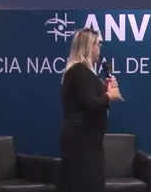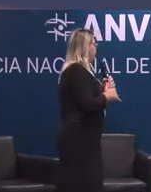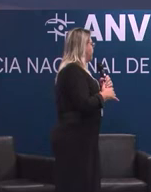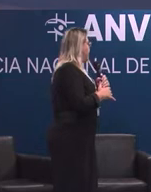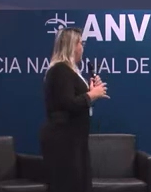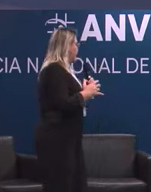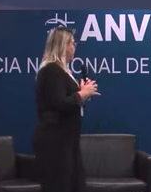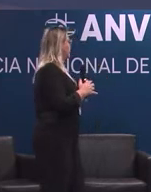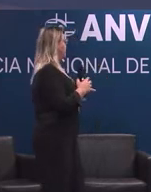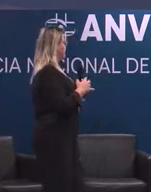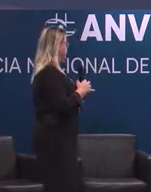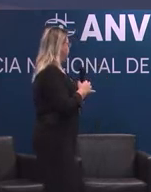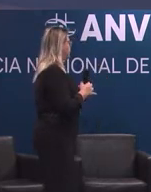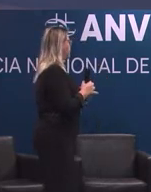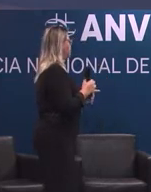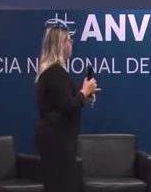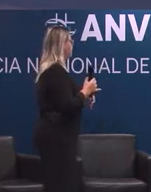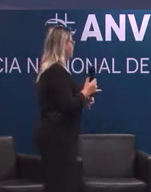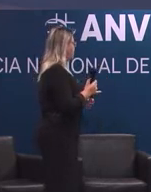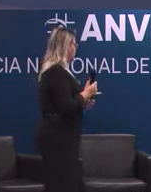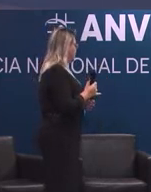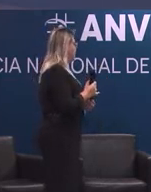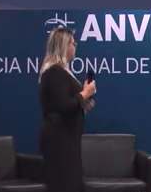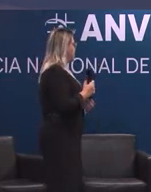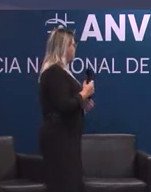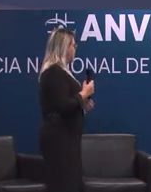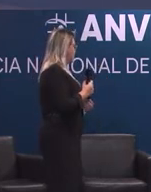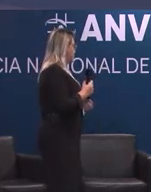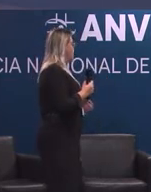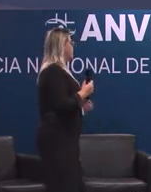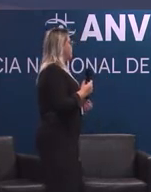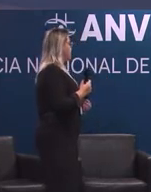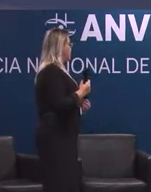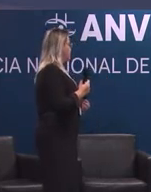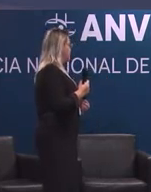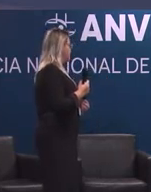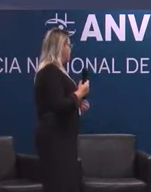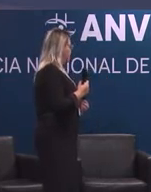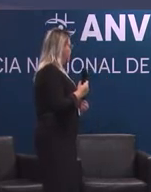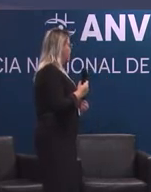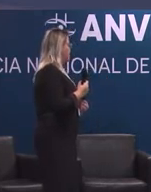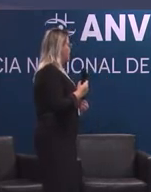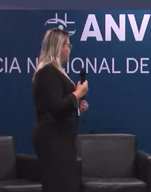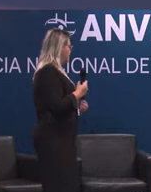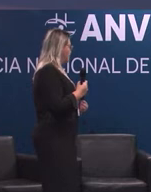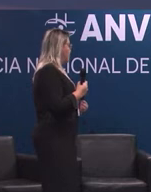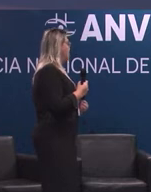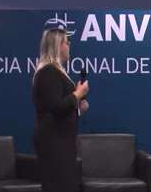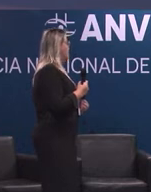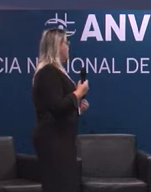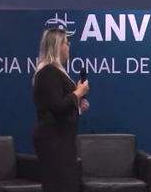de AIERG, o relatório da análise de impacto regulatória, que é uma etapa inicial